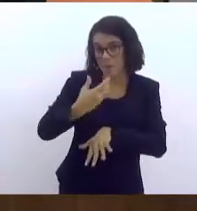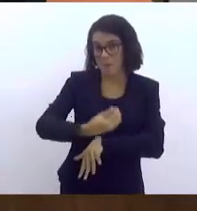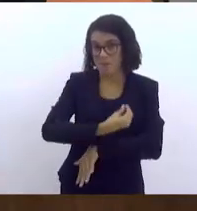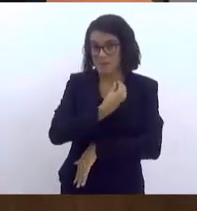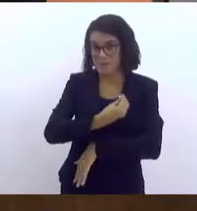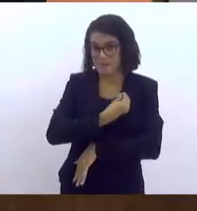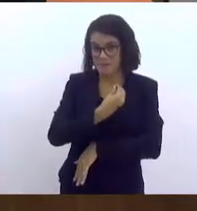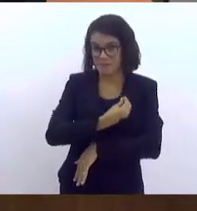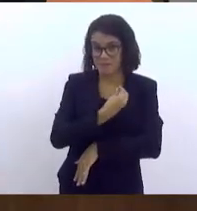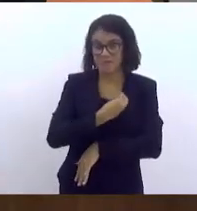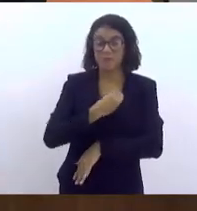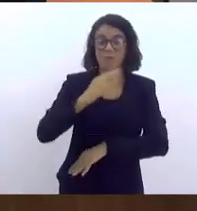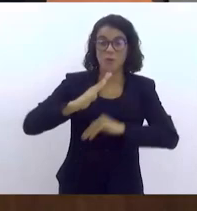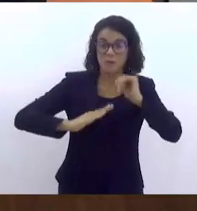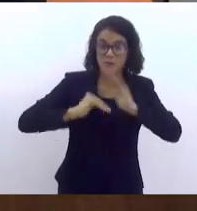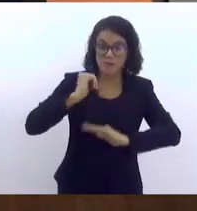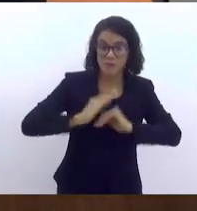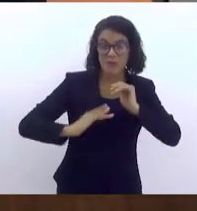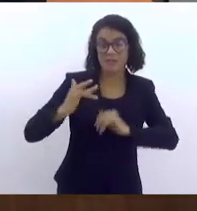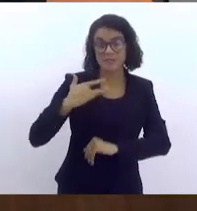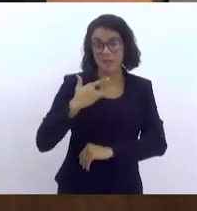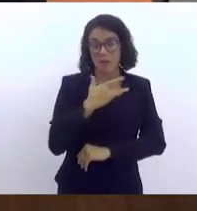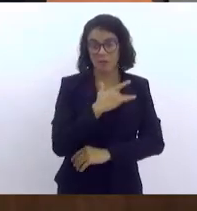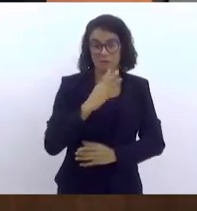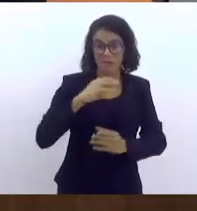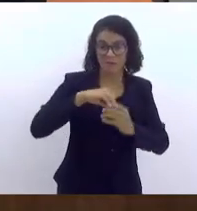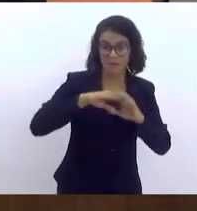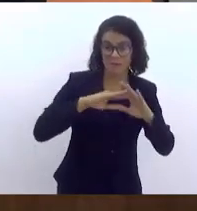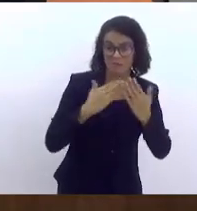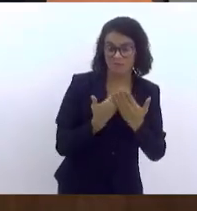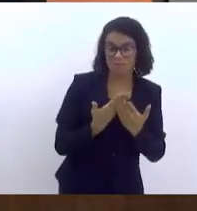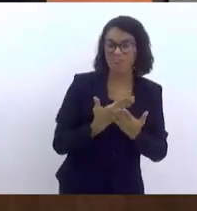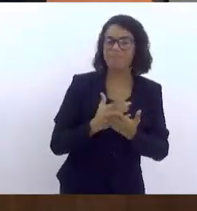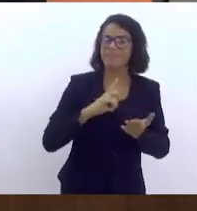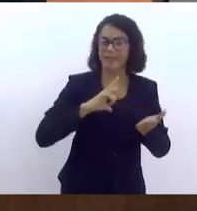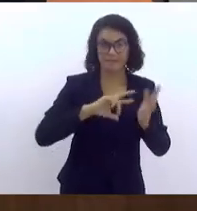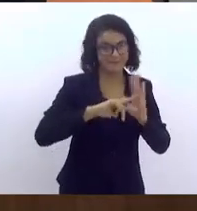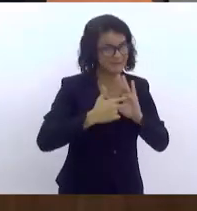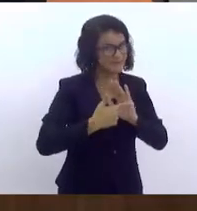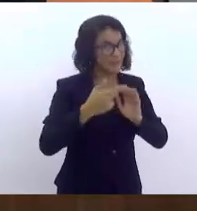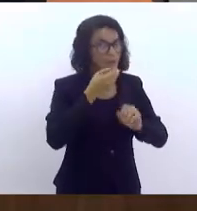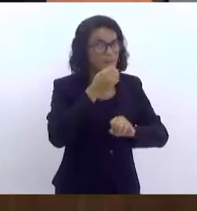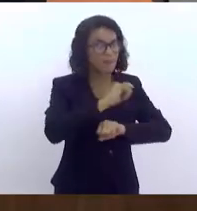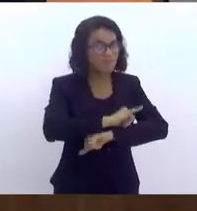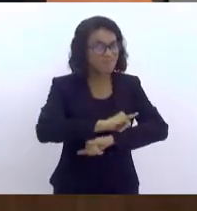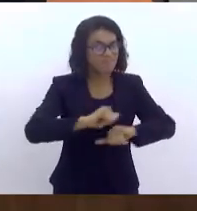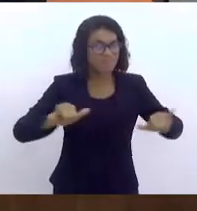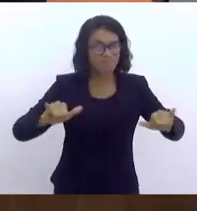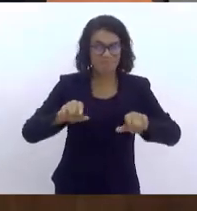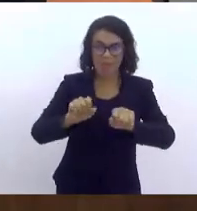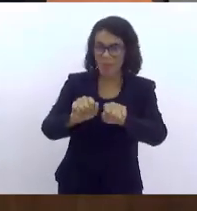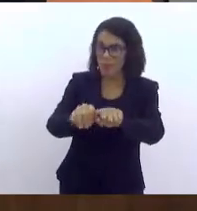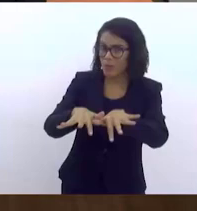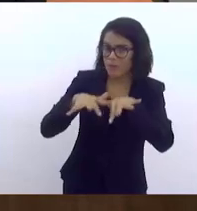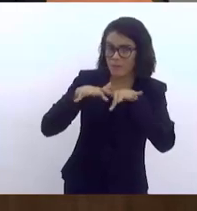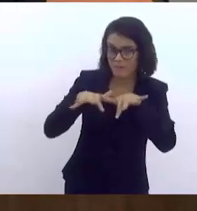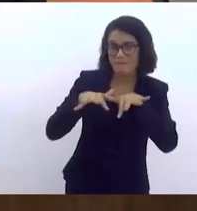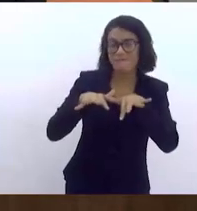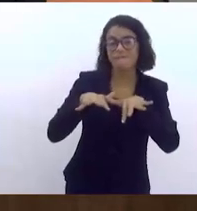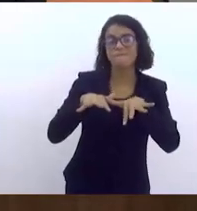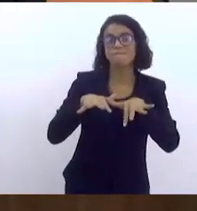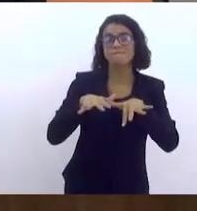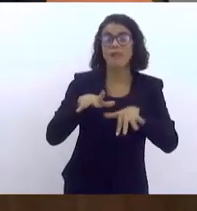condução técnica do programa saúde da escola e eu acho que isso tem significado é bom esclarecer aos presentes na plenária que